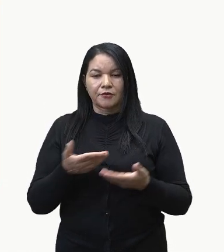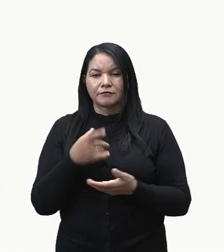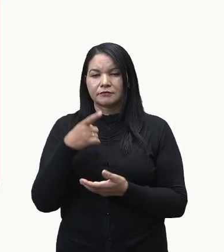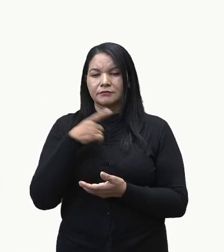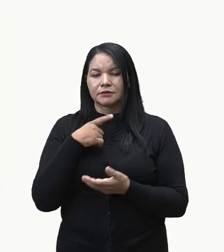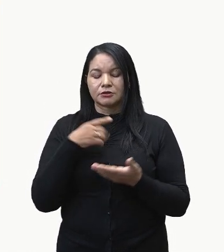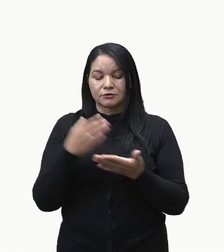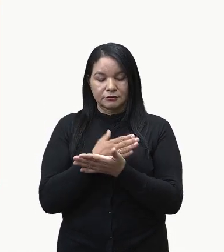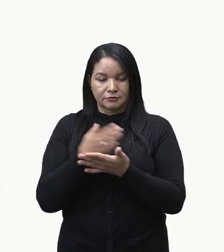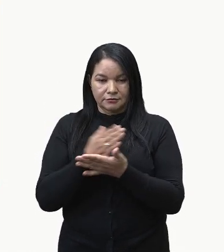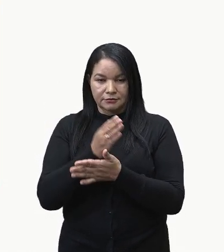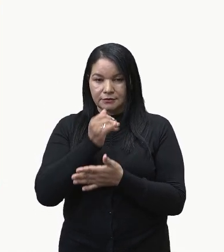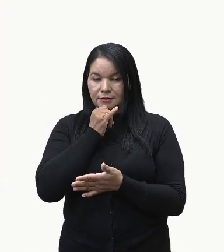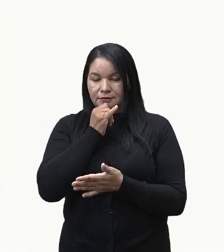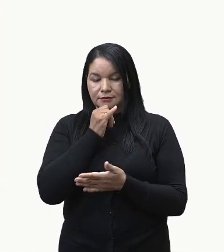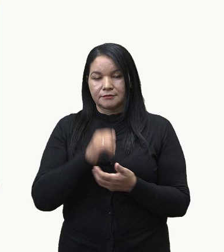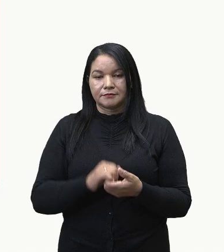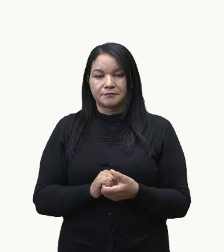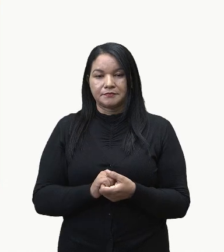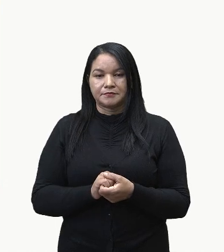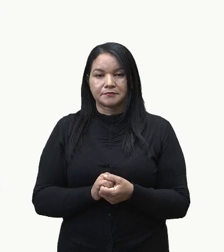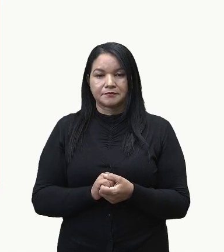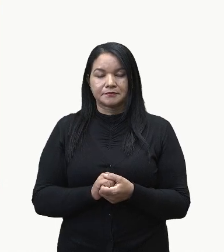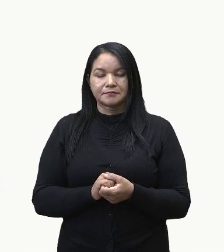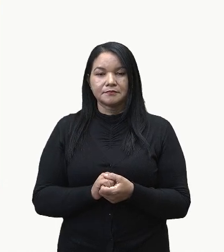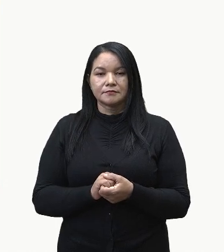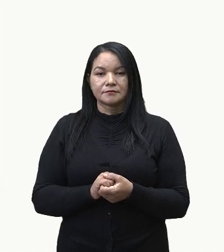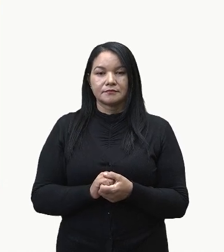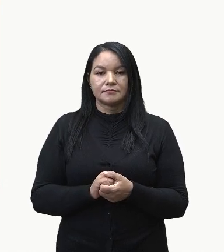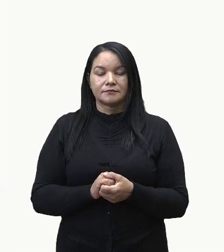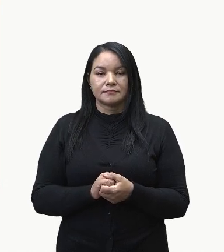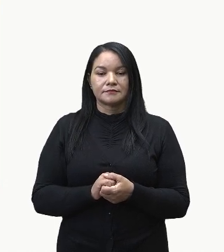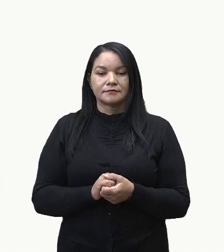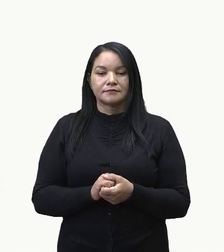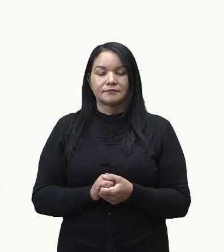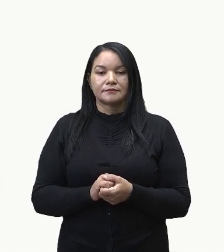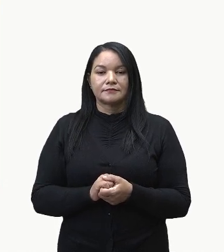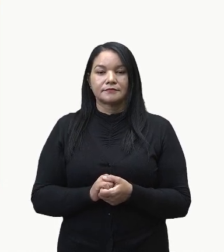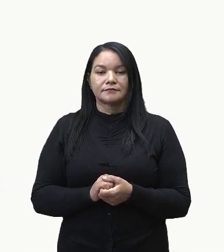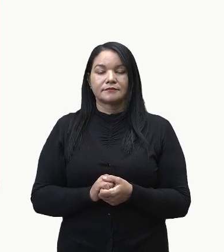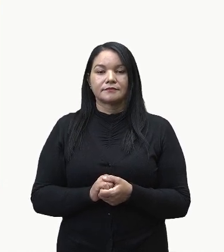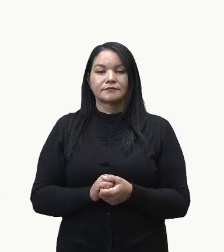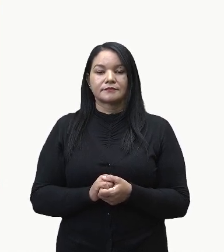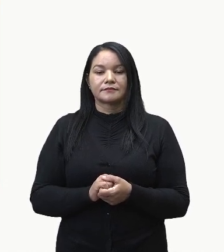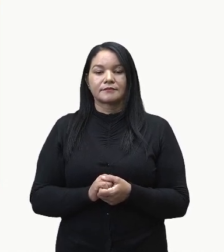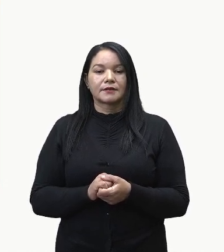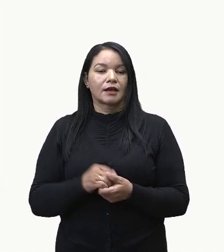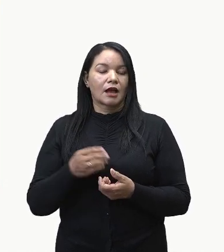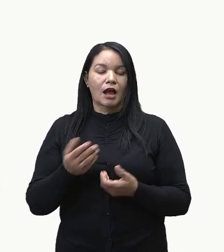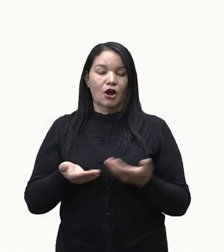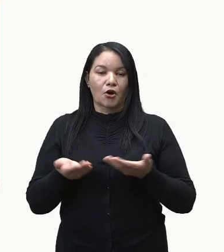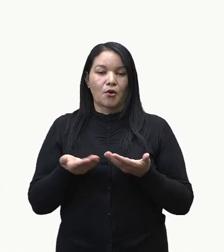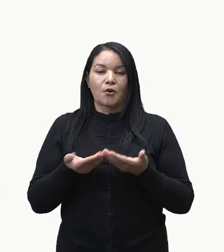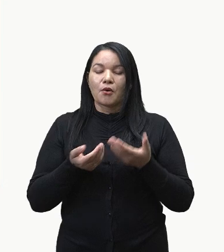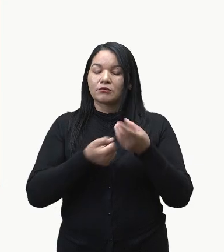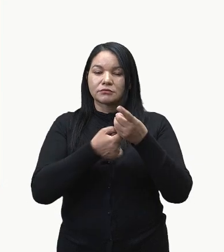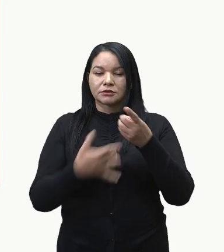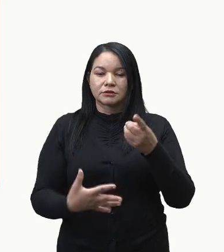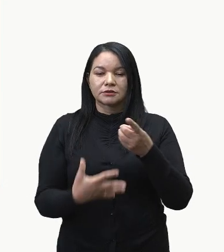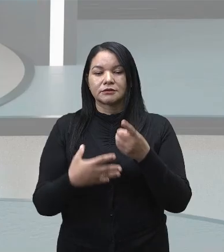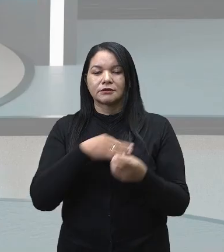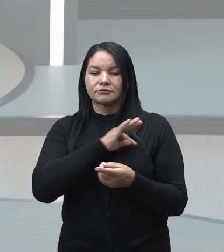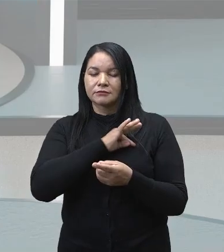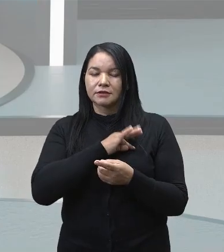alguns exemplos, né? Vamos verificar de pertinho como que funciona essa descrição mais técnica e